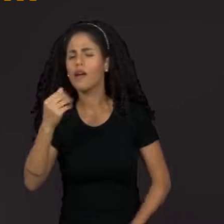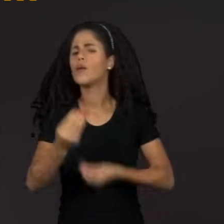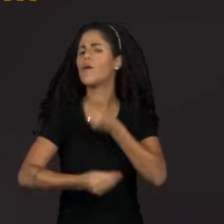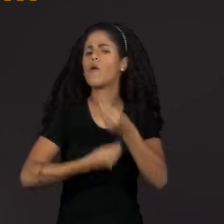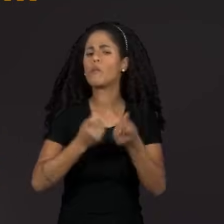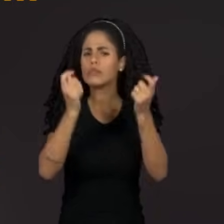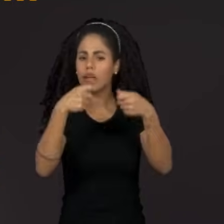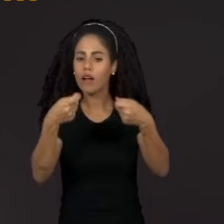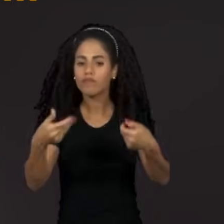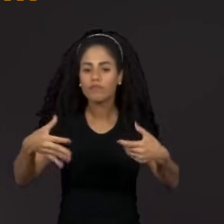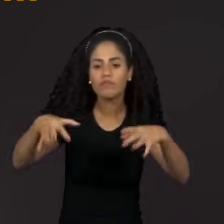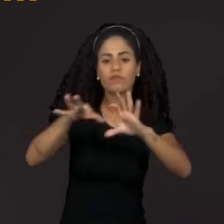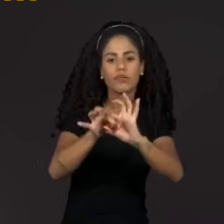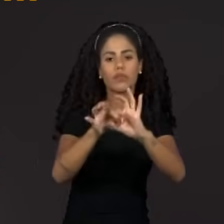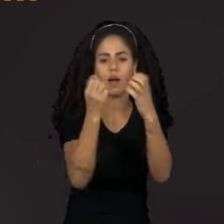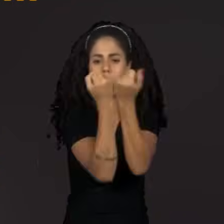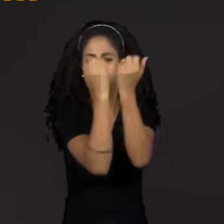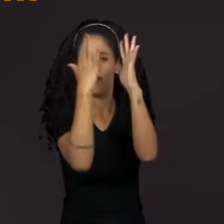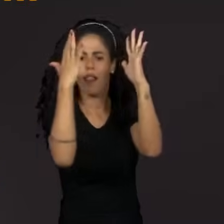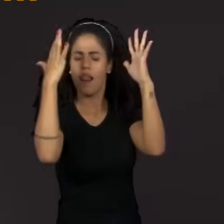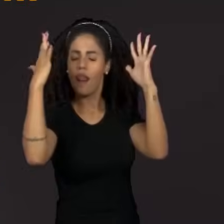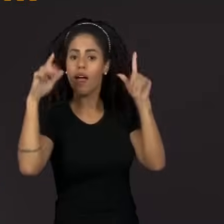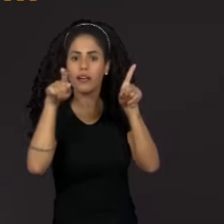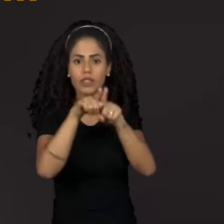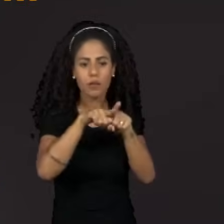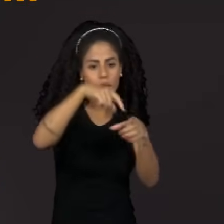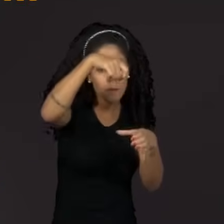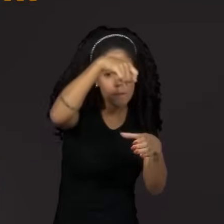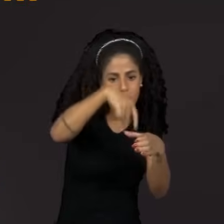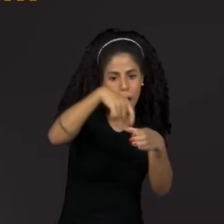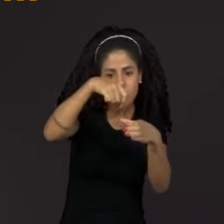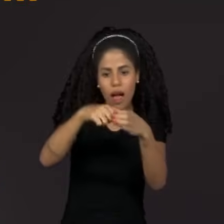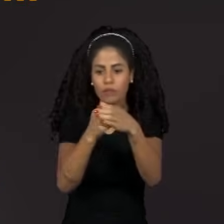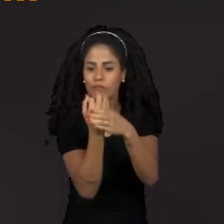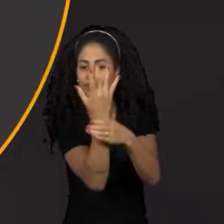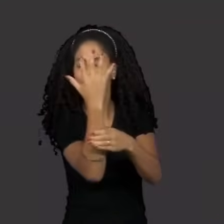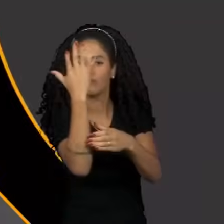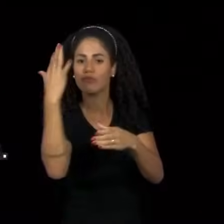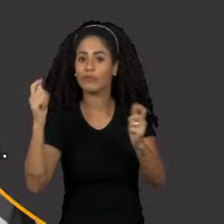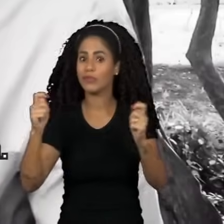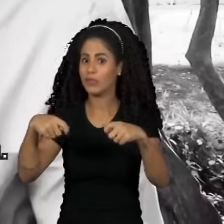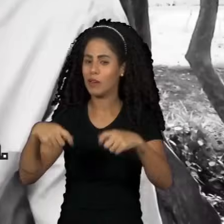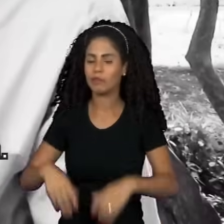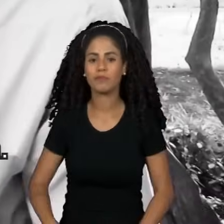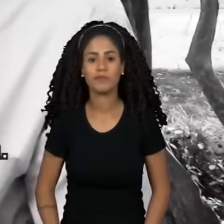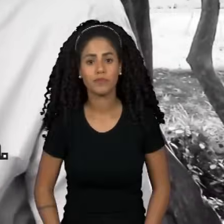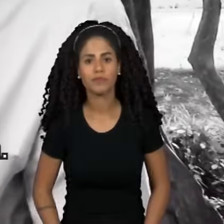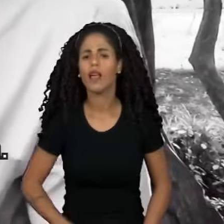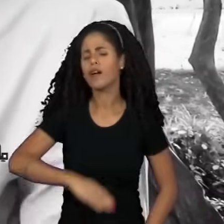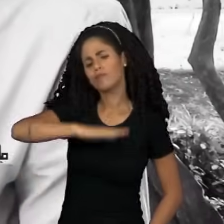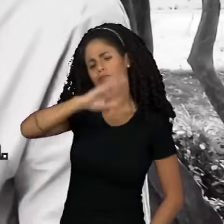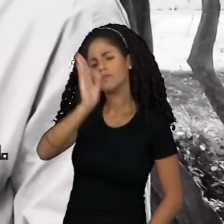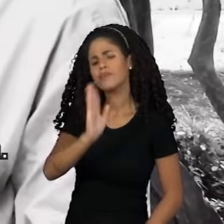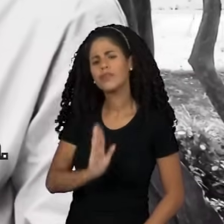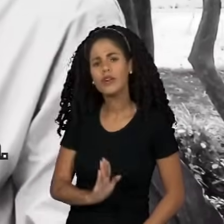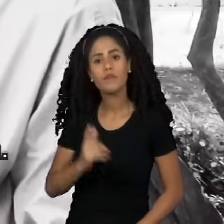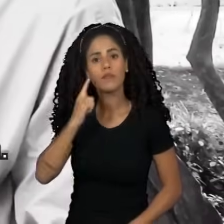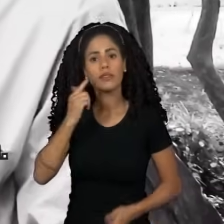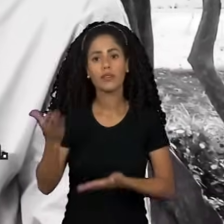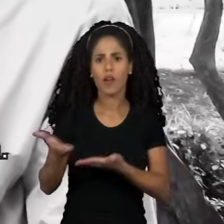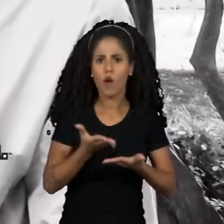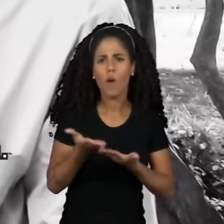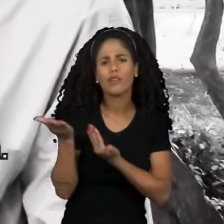possível conciliar floresta com produção agropecuária. O Brasil, para mim como